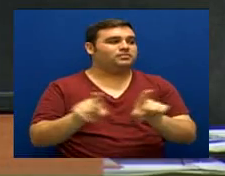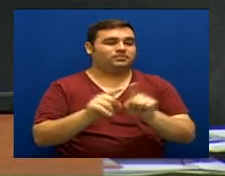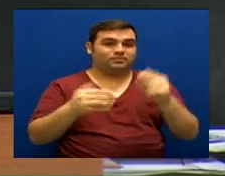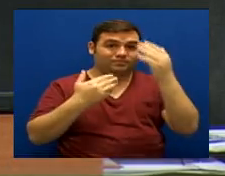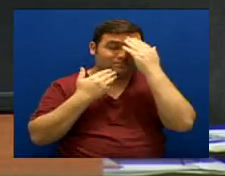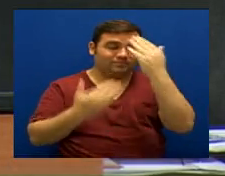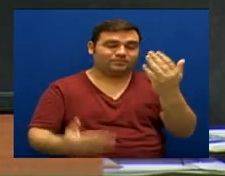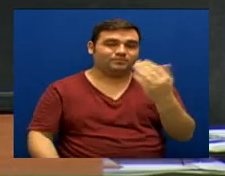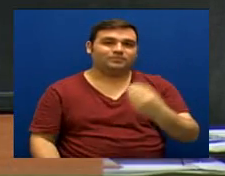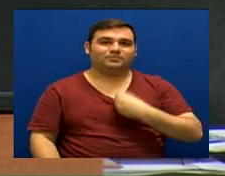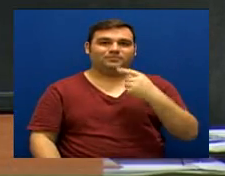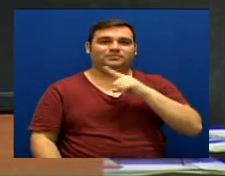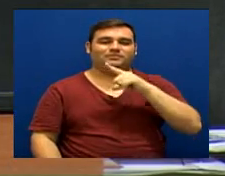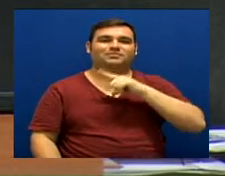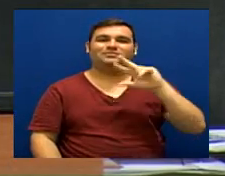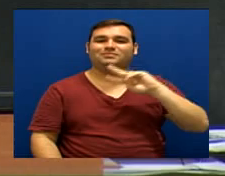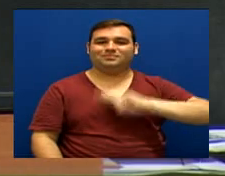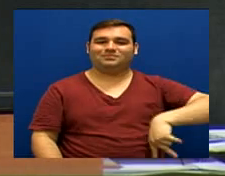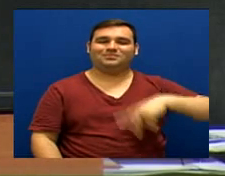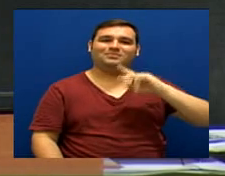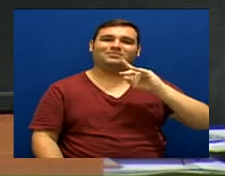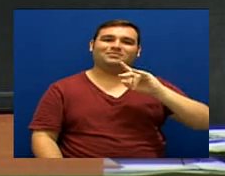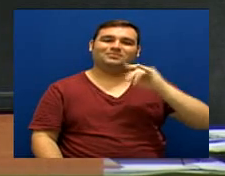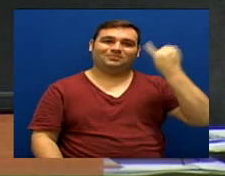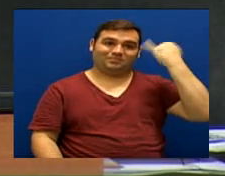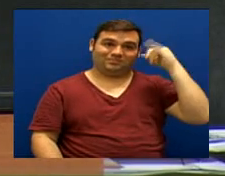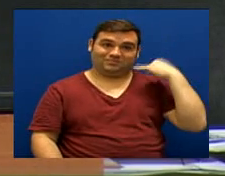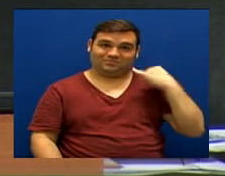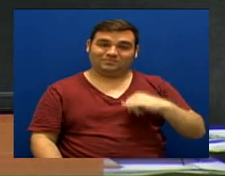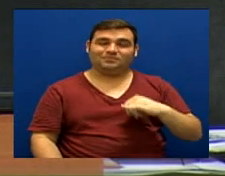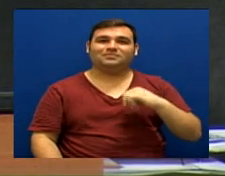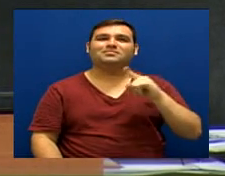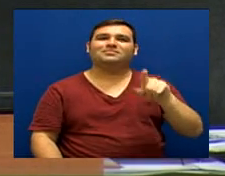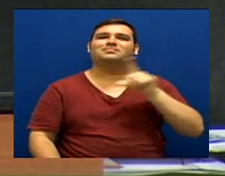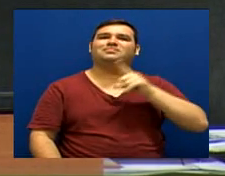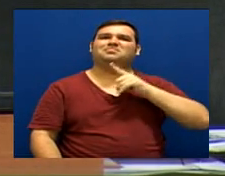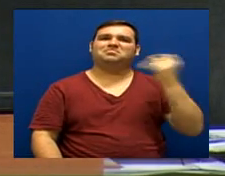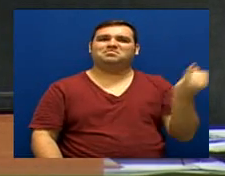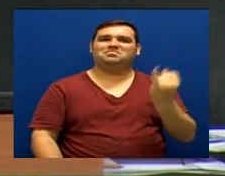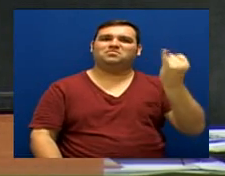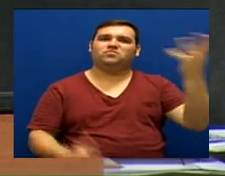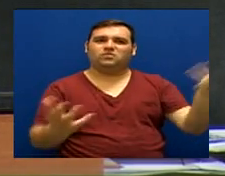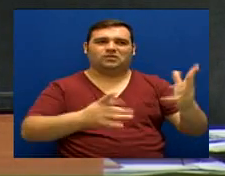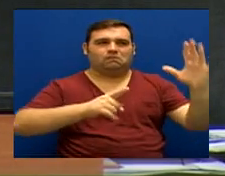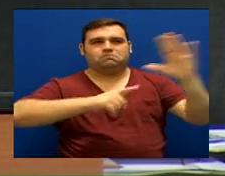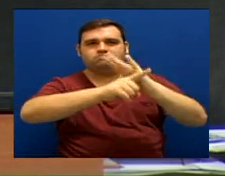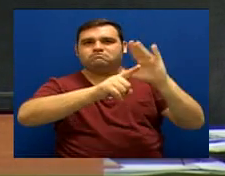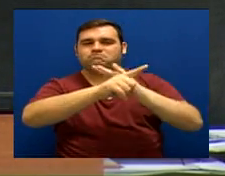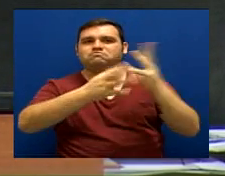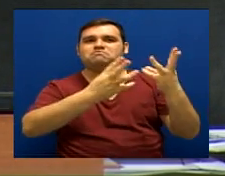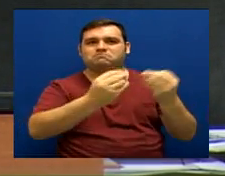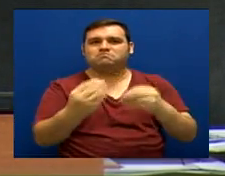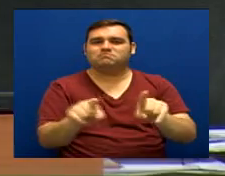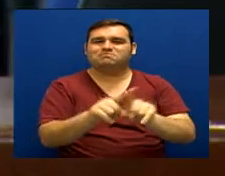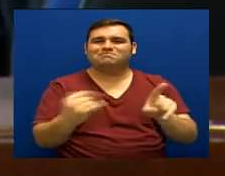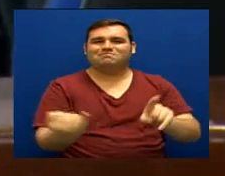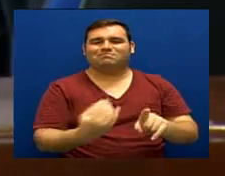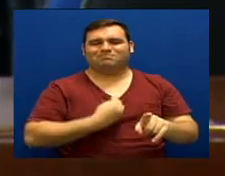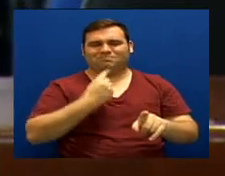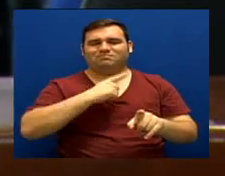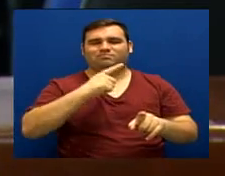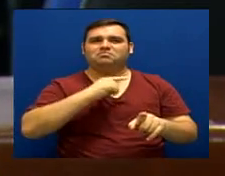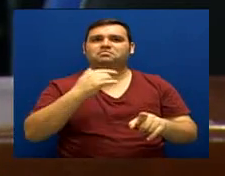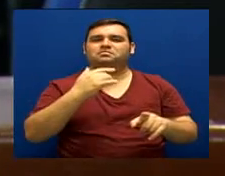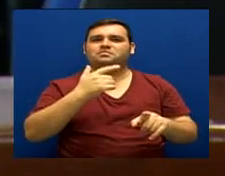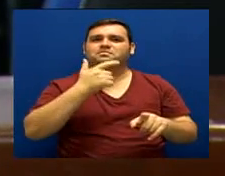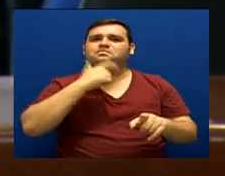presença da vereadora e era bernard que fez um papel fundamental hoje aqui presente eu acho